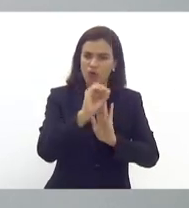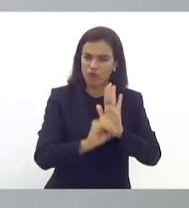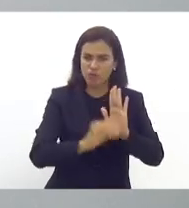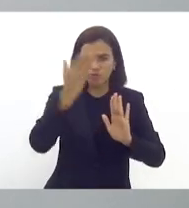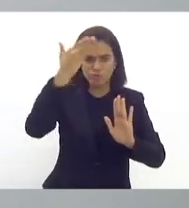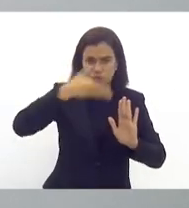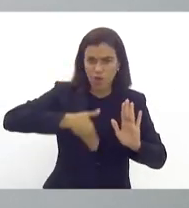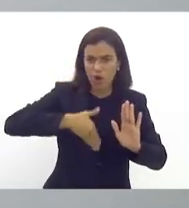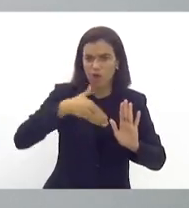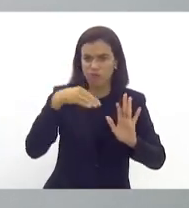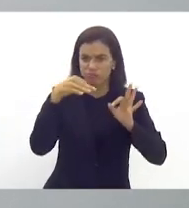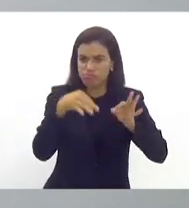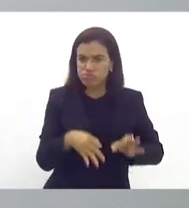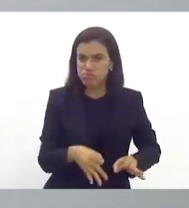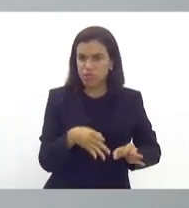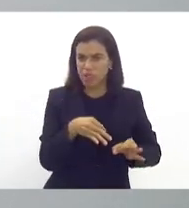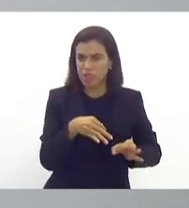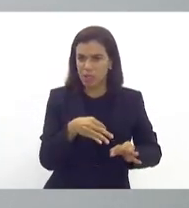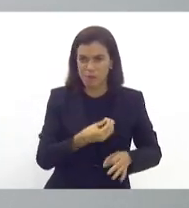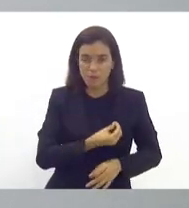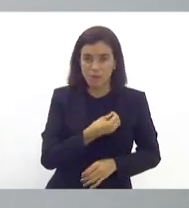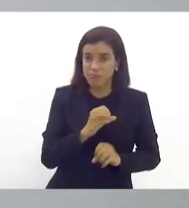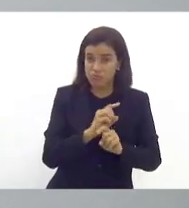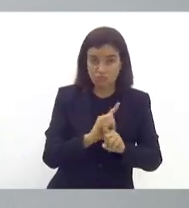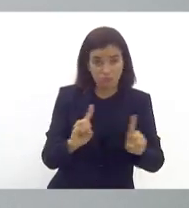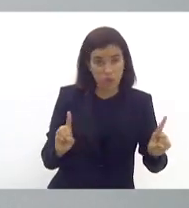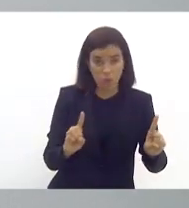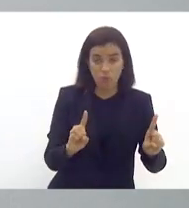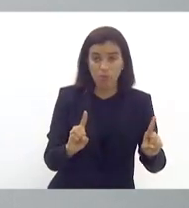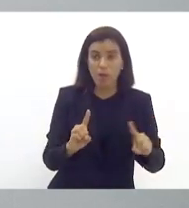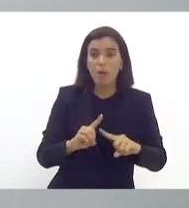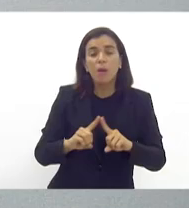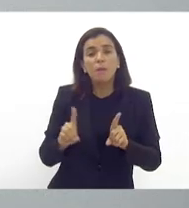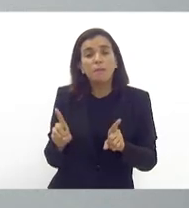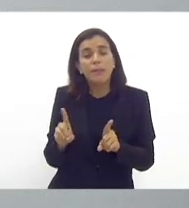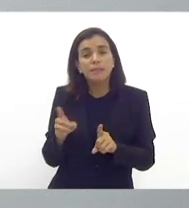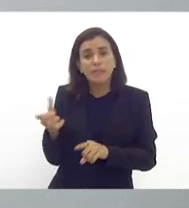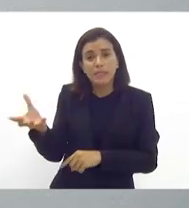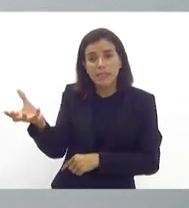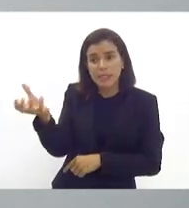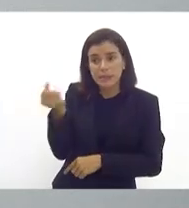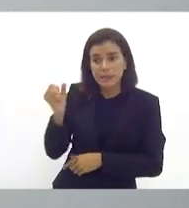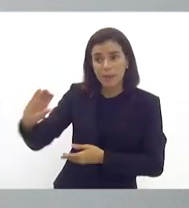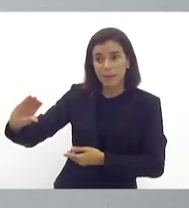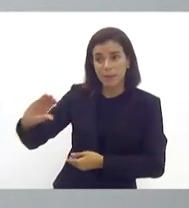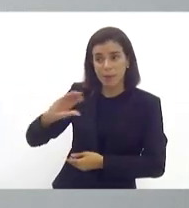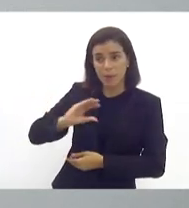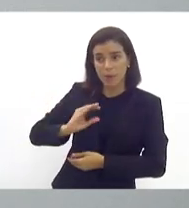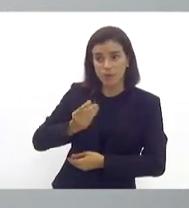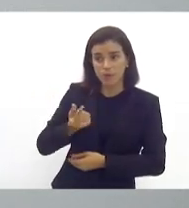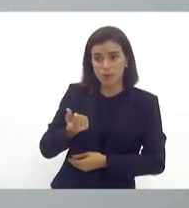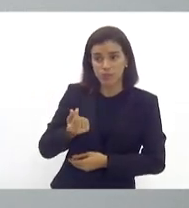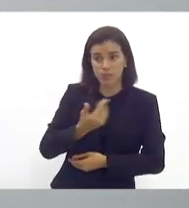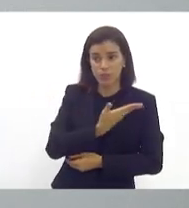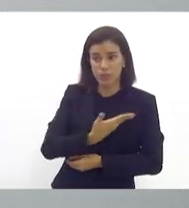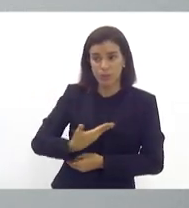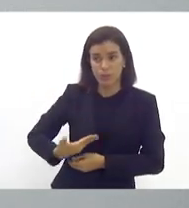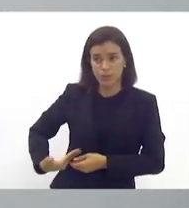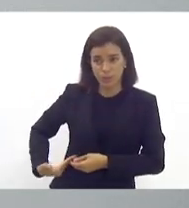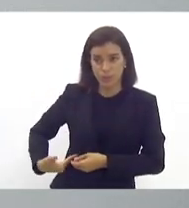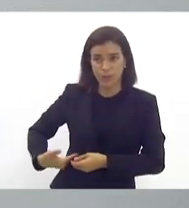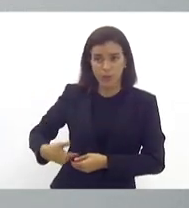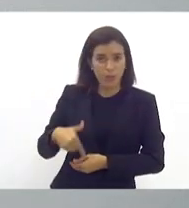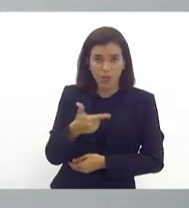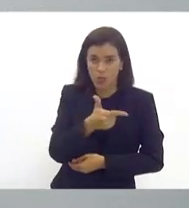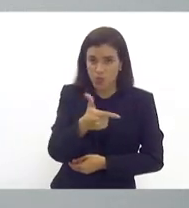acaso tem certeza que ele não participa não não participa mas ele recebe algum recurso público Ah